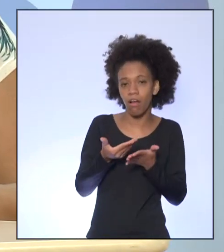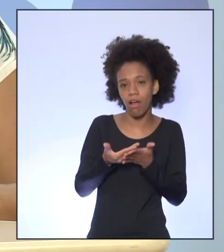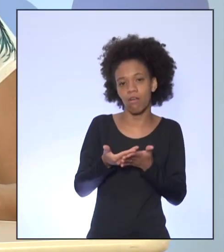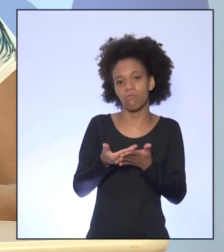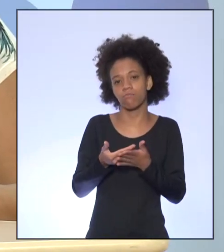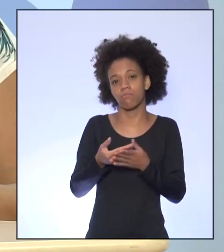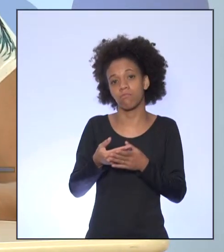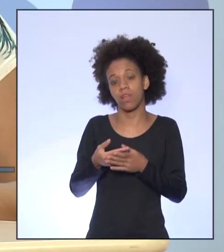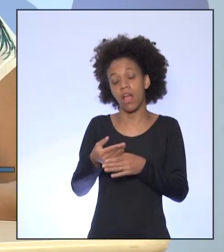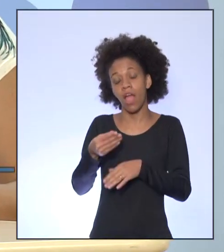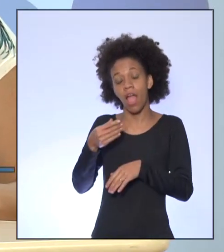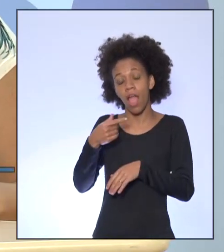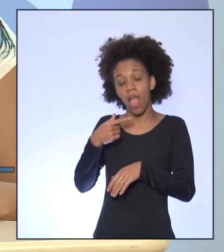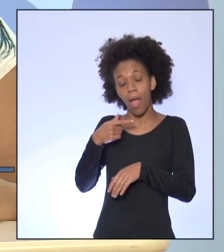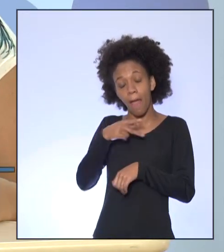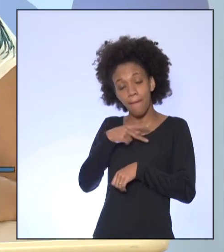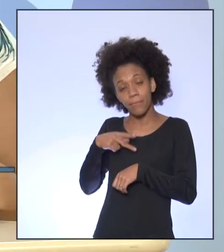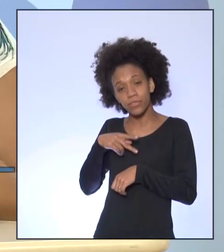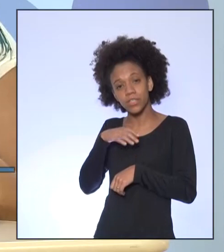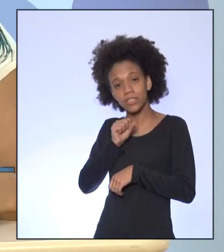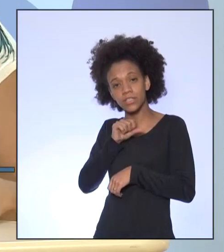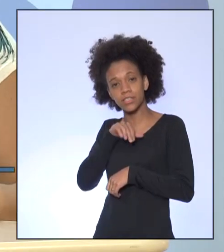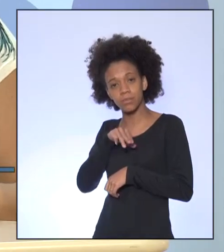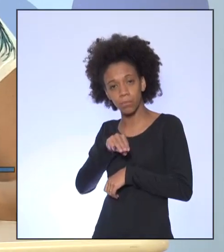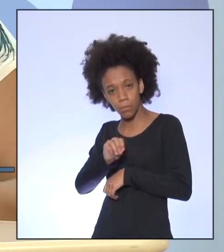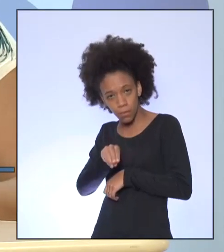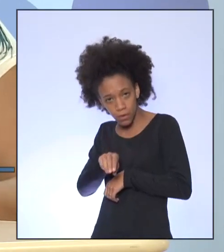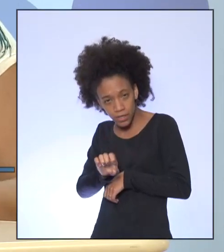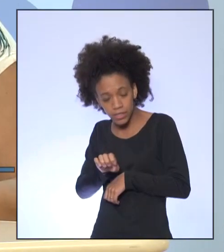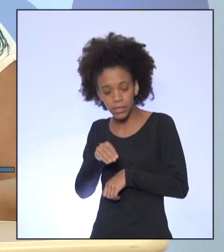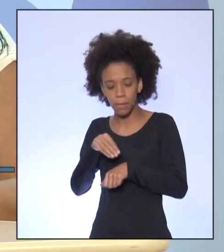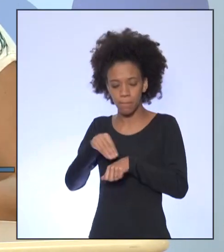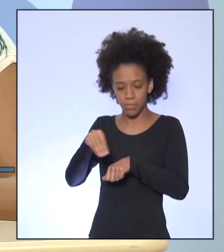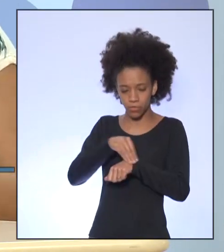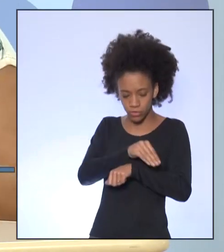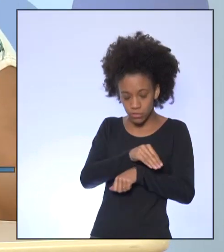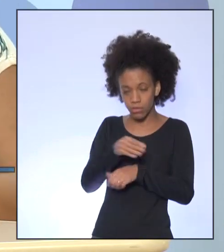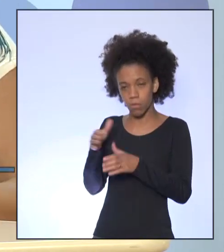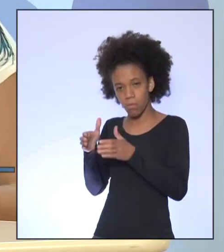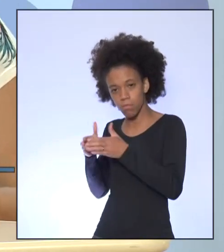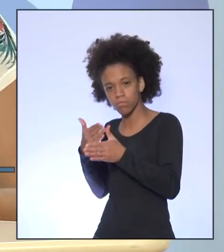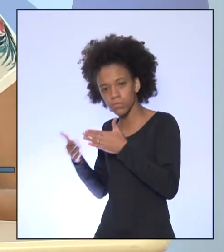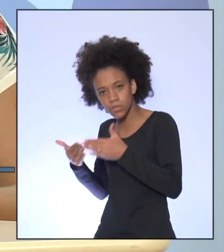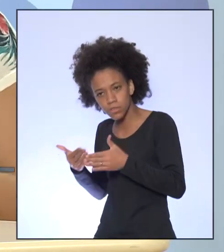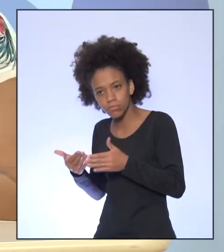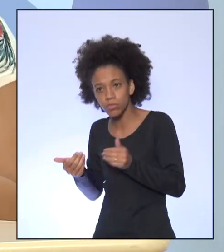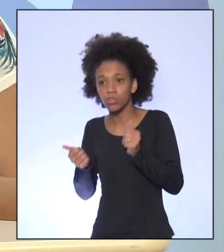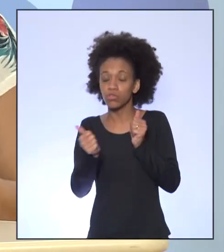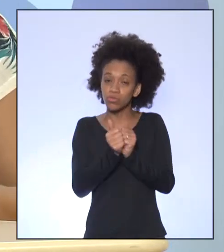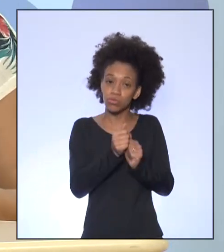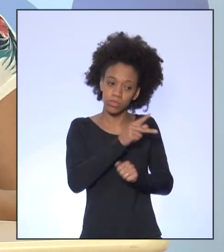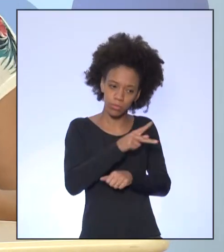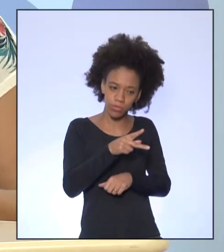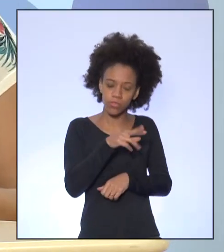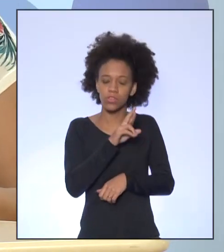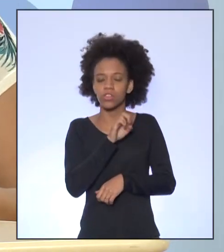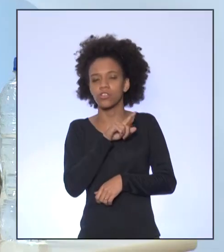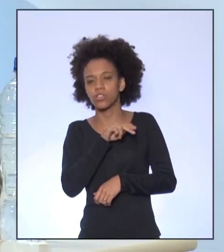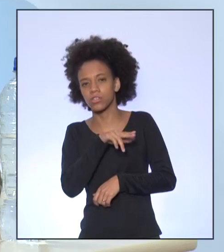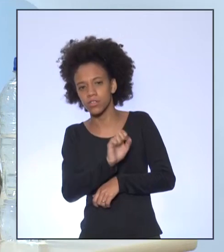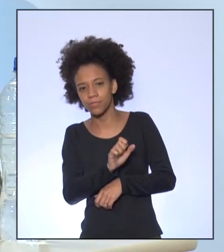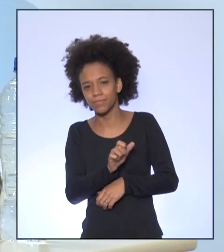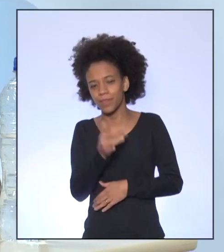na mediação, vendo o que vocês irão colocar no chat e passando para a professora Regiane. Por favor, professora Regiane.